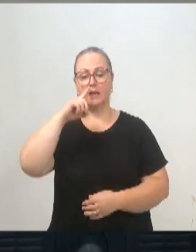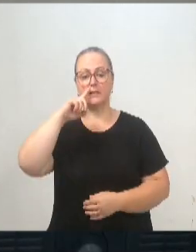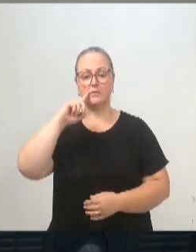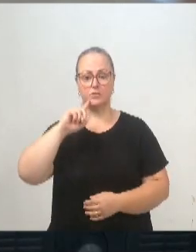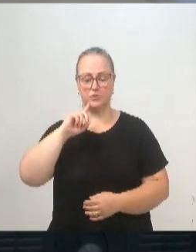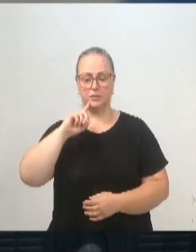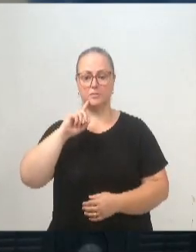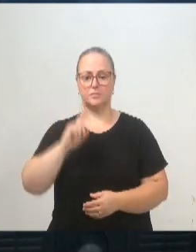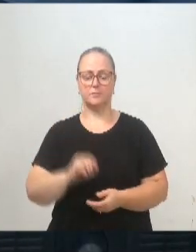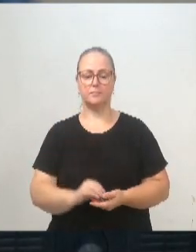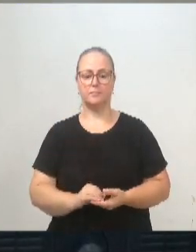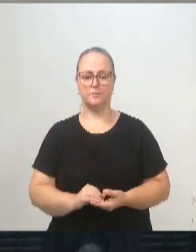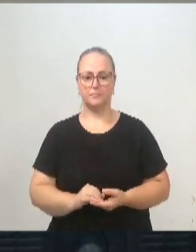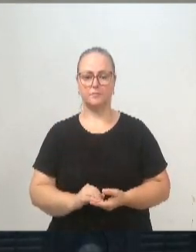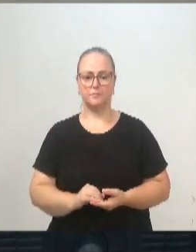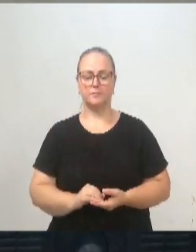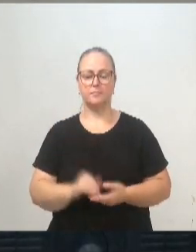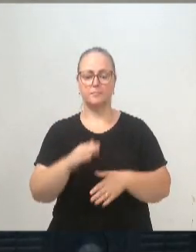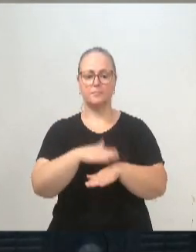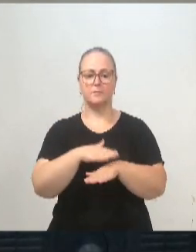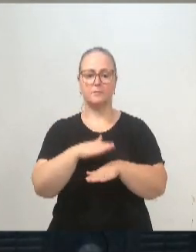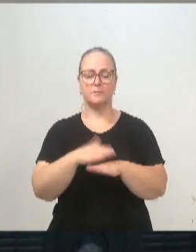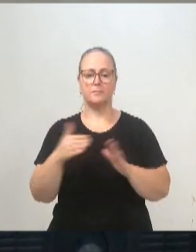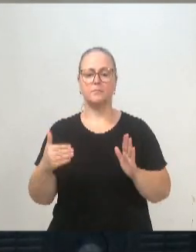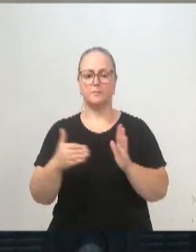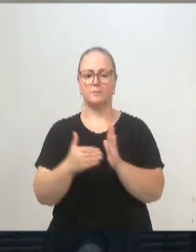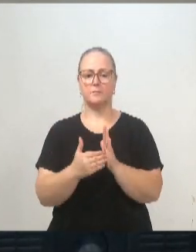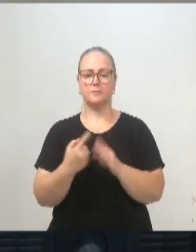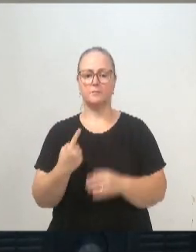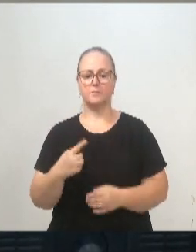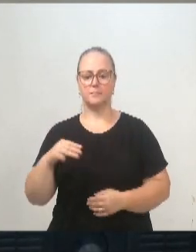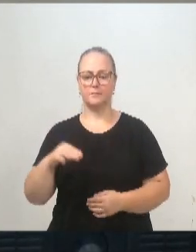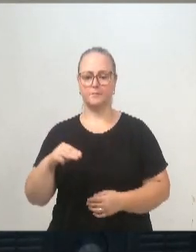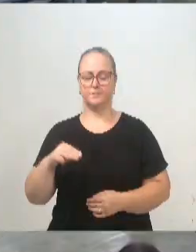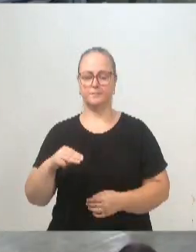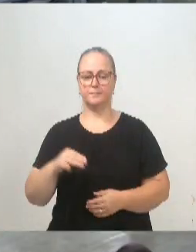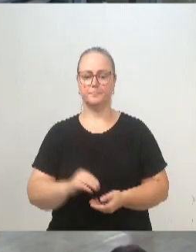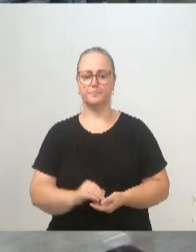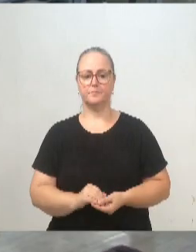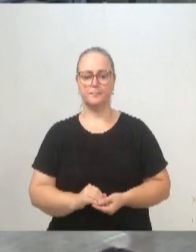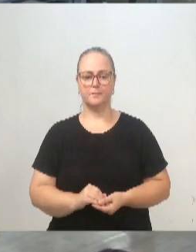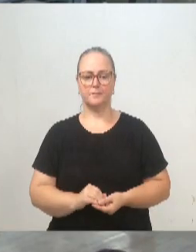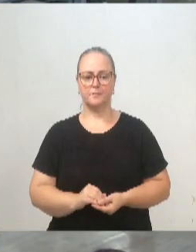que faça uso da palavra pelo tempo de até 1 minuto.